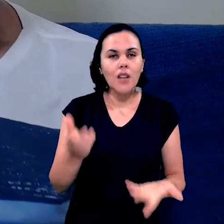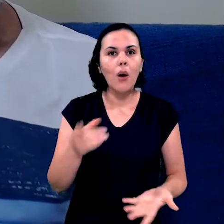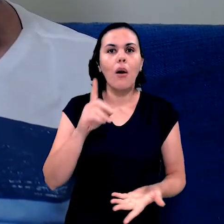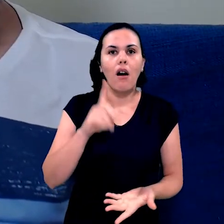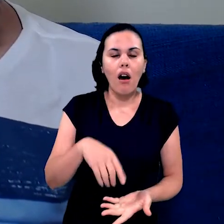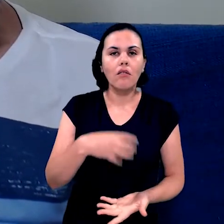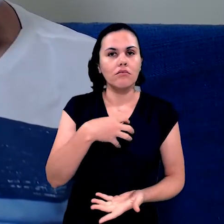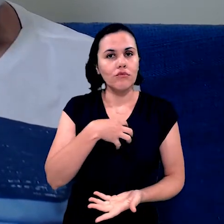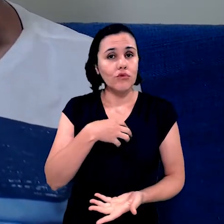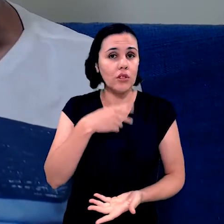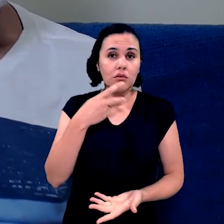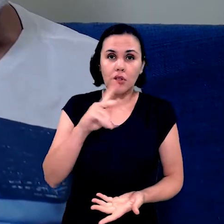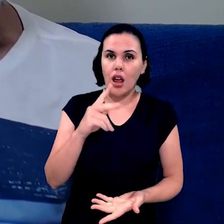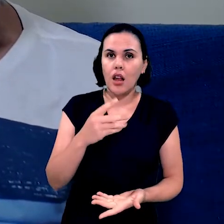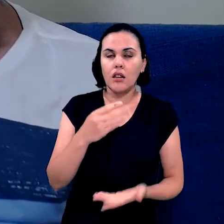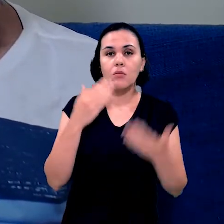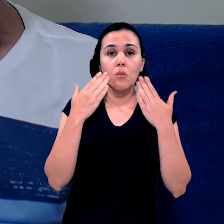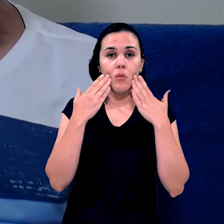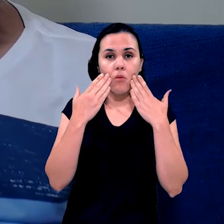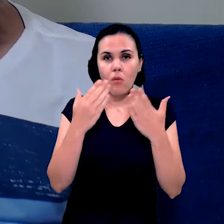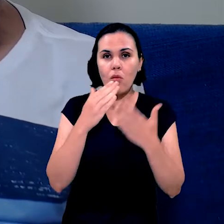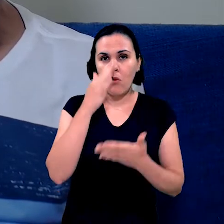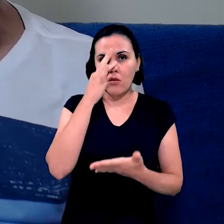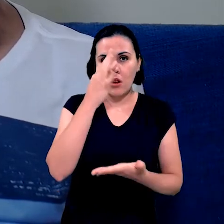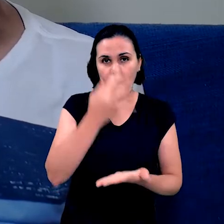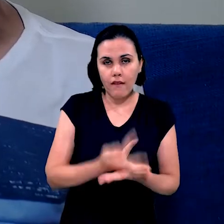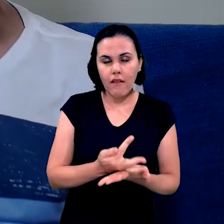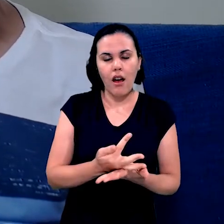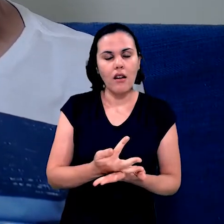dúvida, né? É um negócio